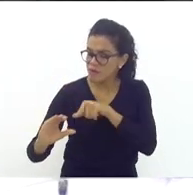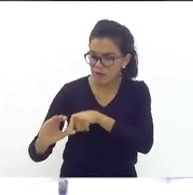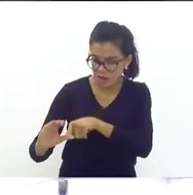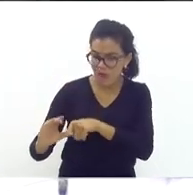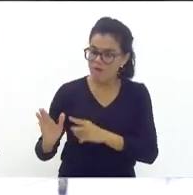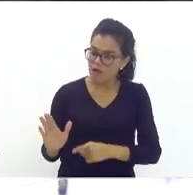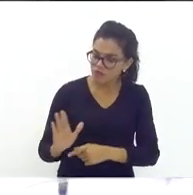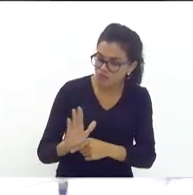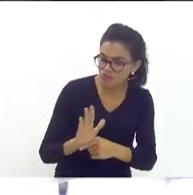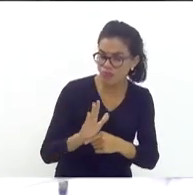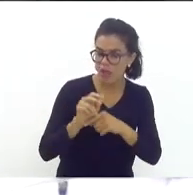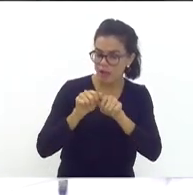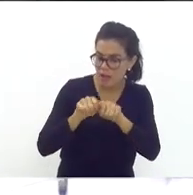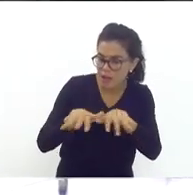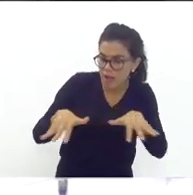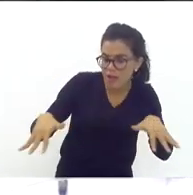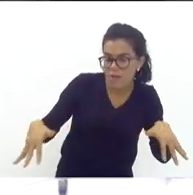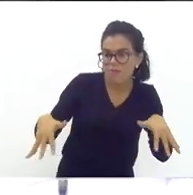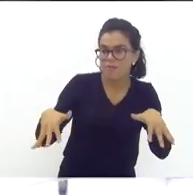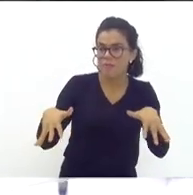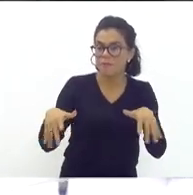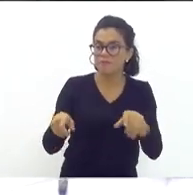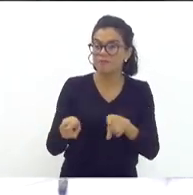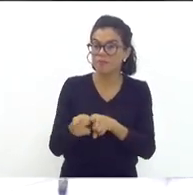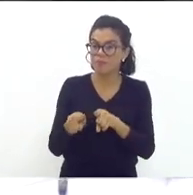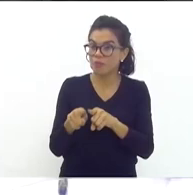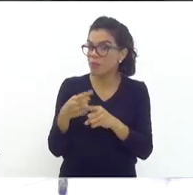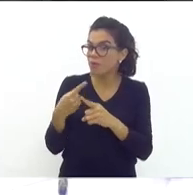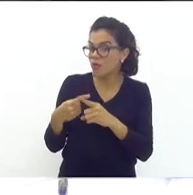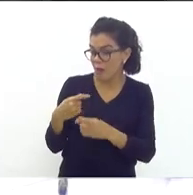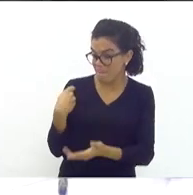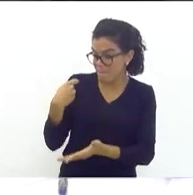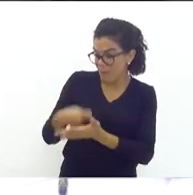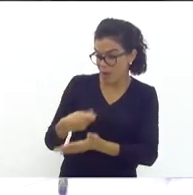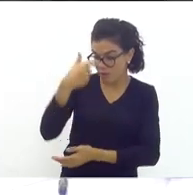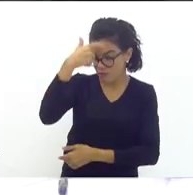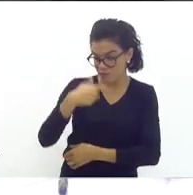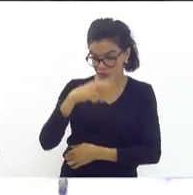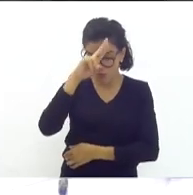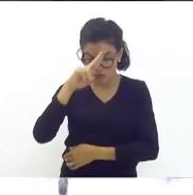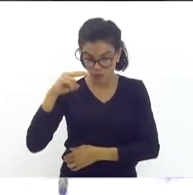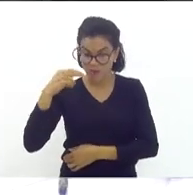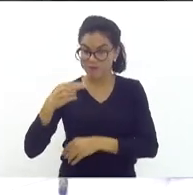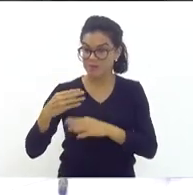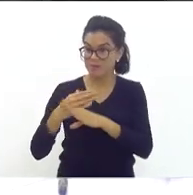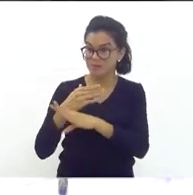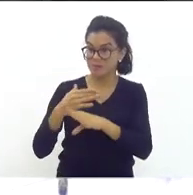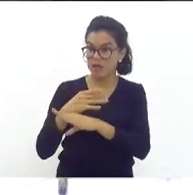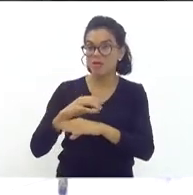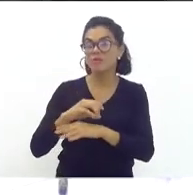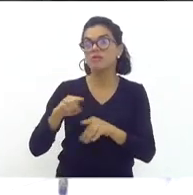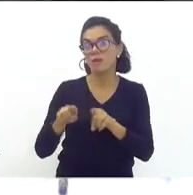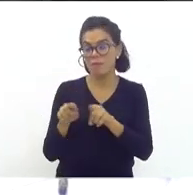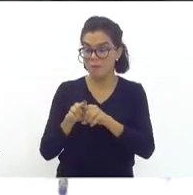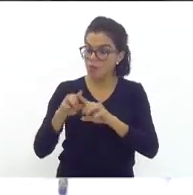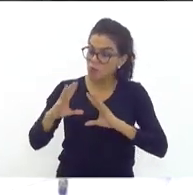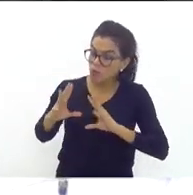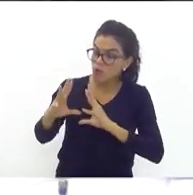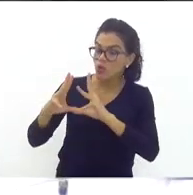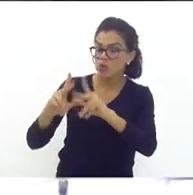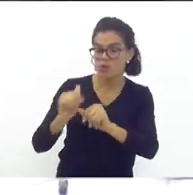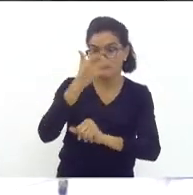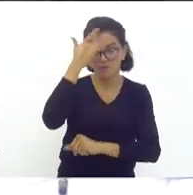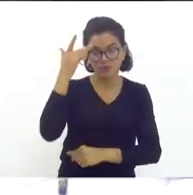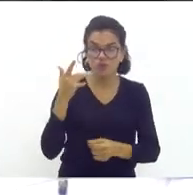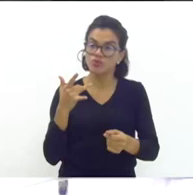que ele seja benéfico ele amplia ele traga benefício porque ele é pago não só pelos consumidores daquela cidade como por todos os consumidores do Estado então